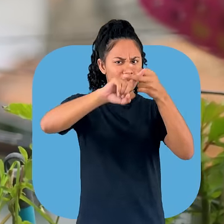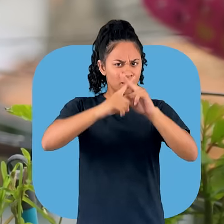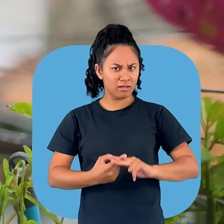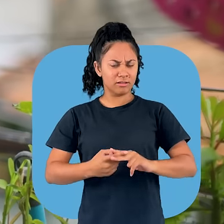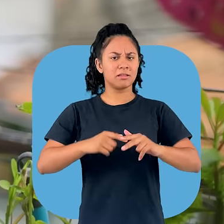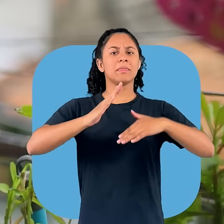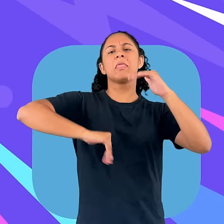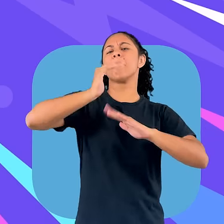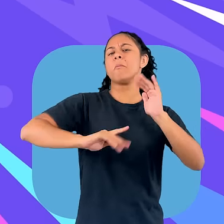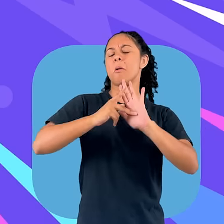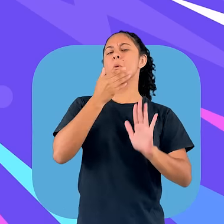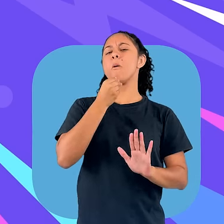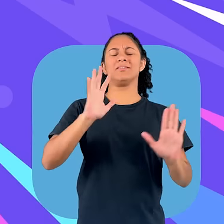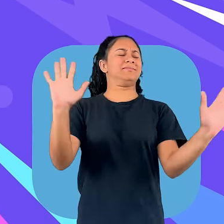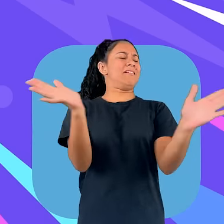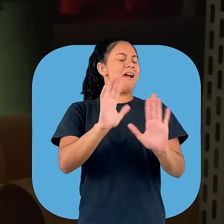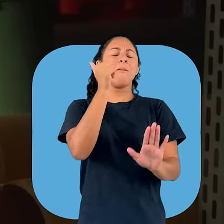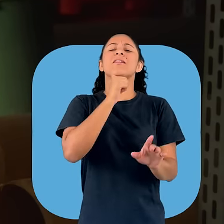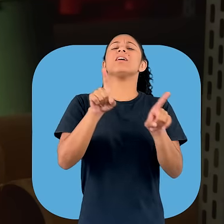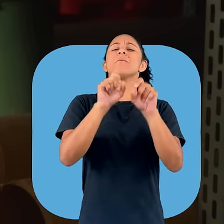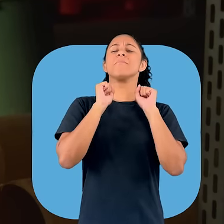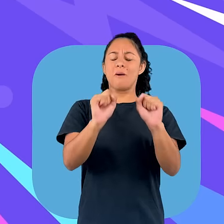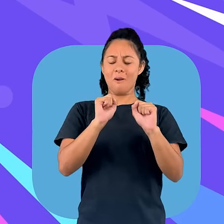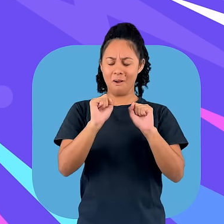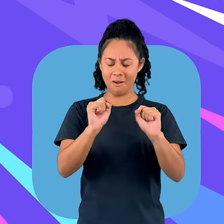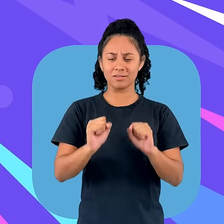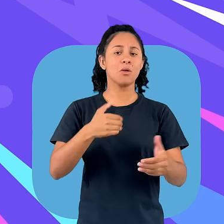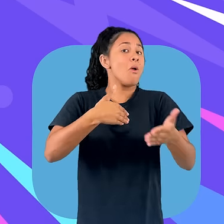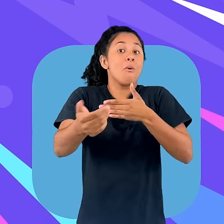Encanador não é só trabalho pra homem, não. Mulher também pode.